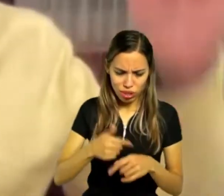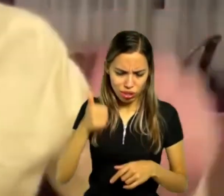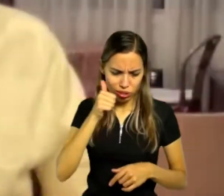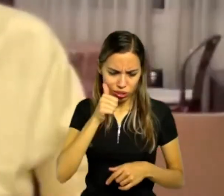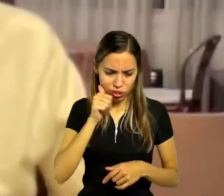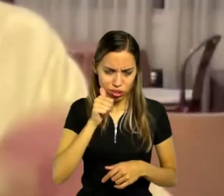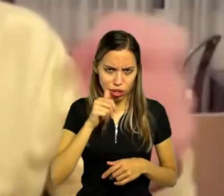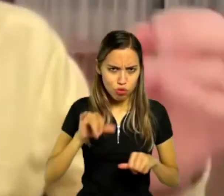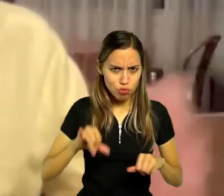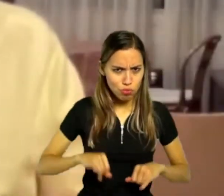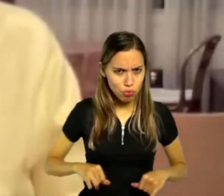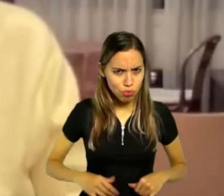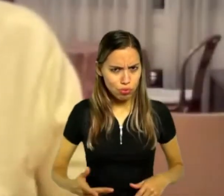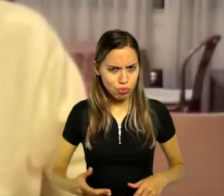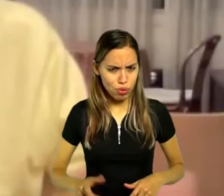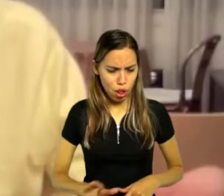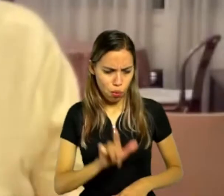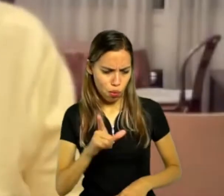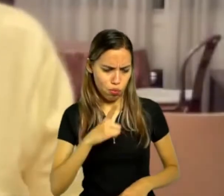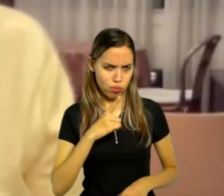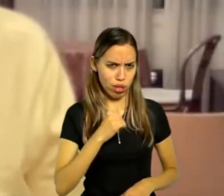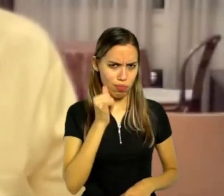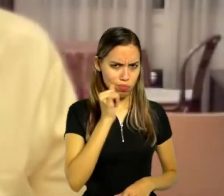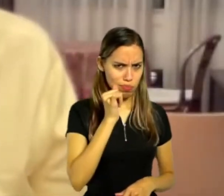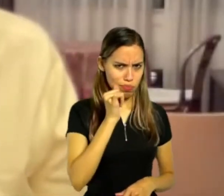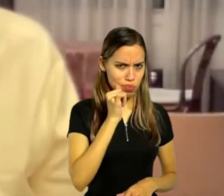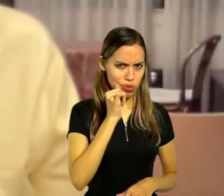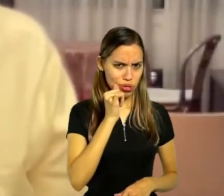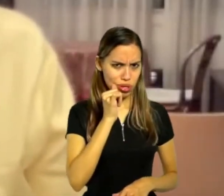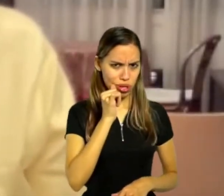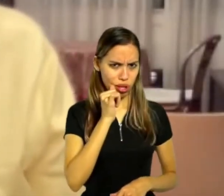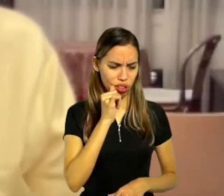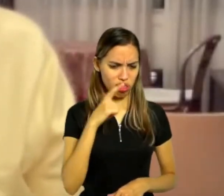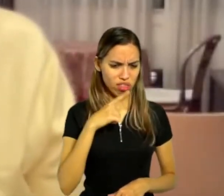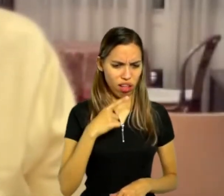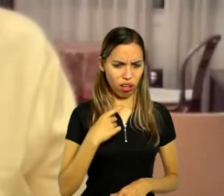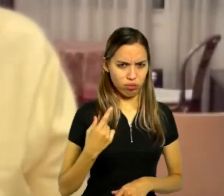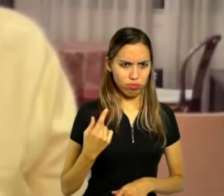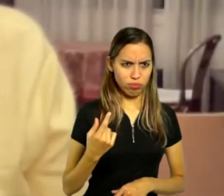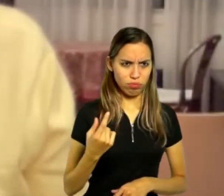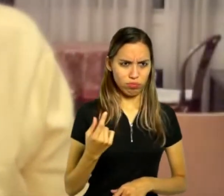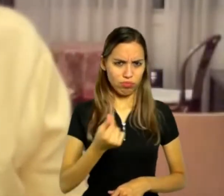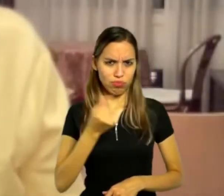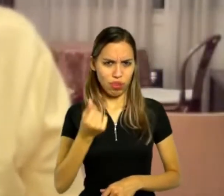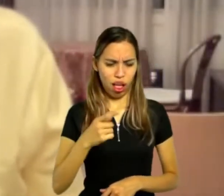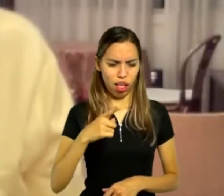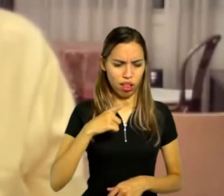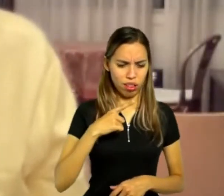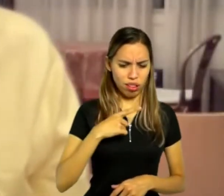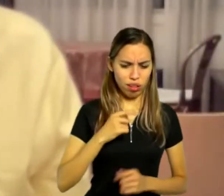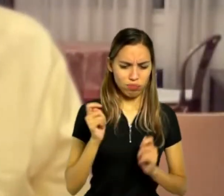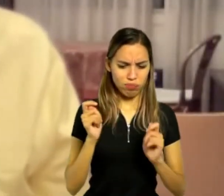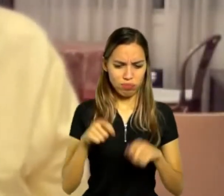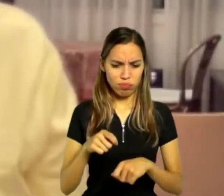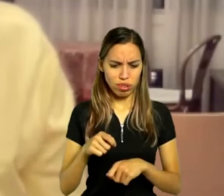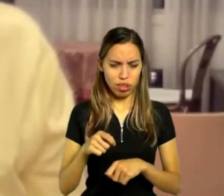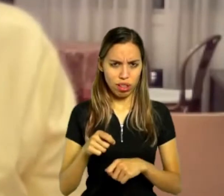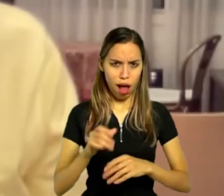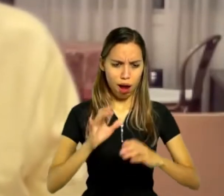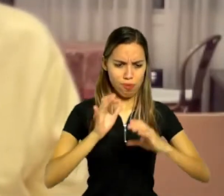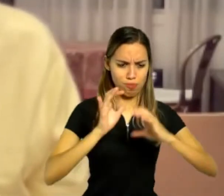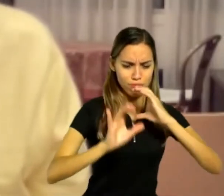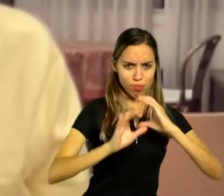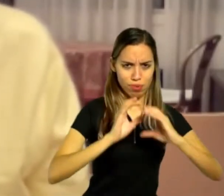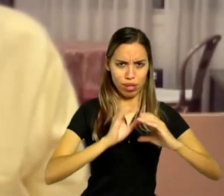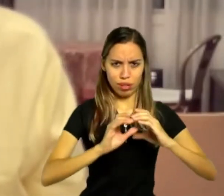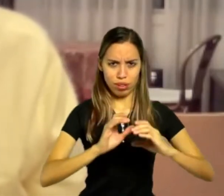tem mulheres que são líderes, que têm uma liderança grande, que têm acesso aos meios de comunicação, que falam,